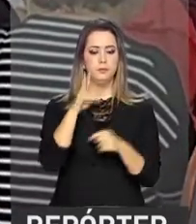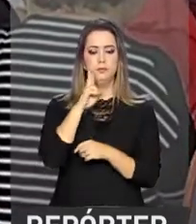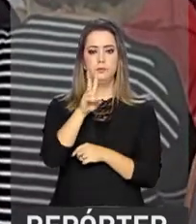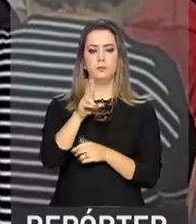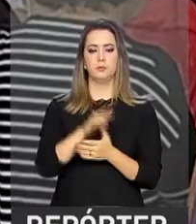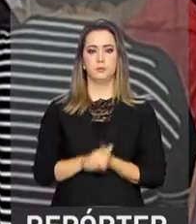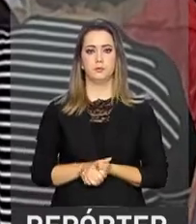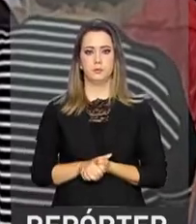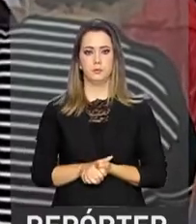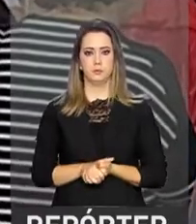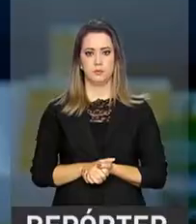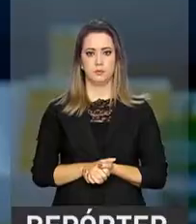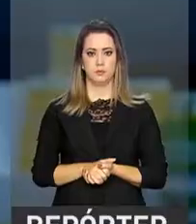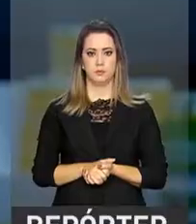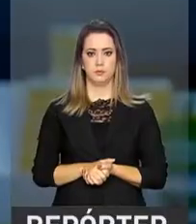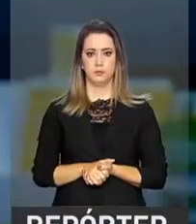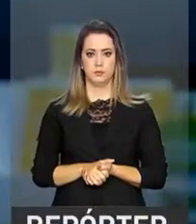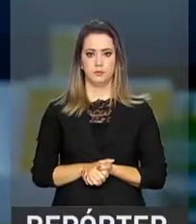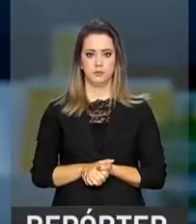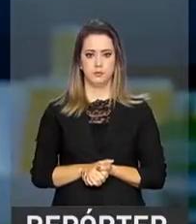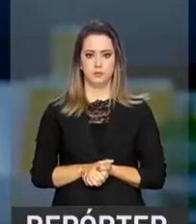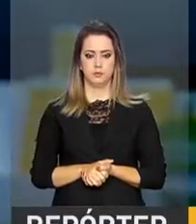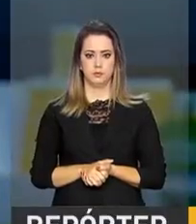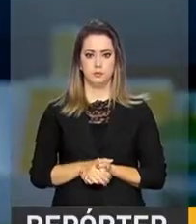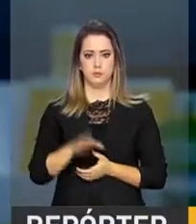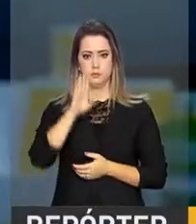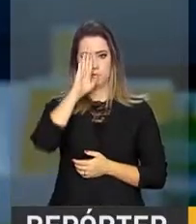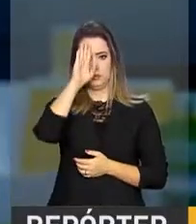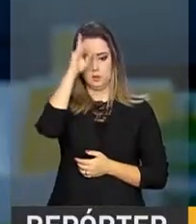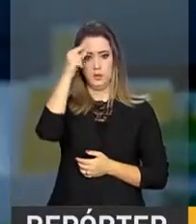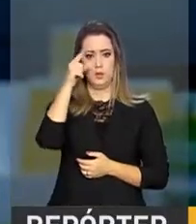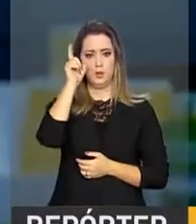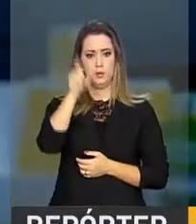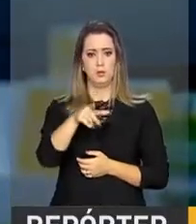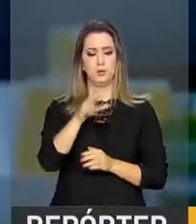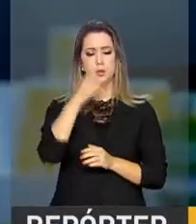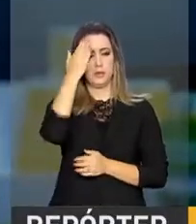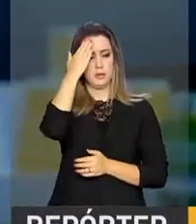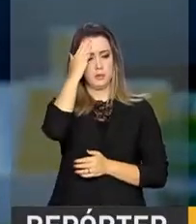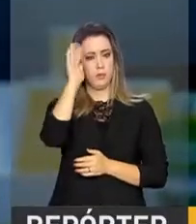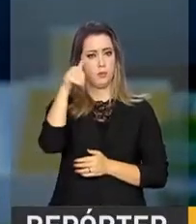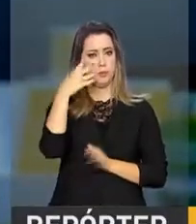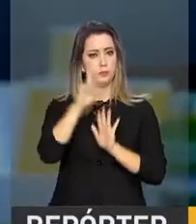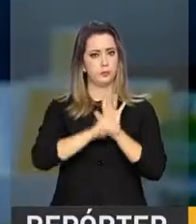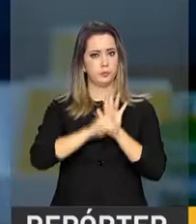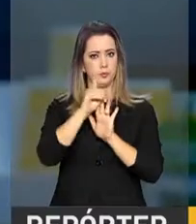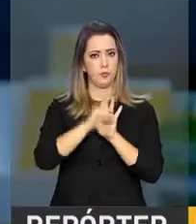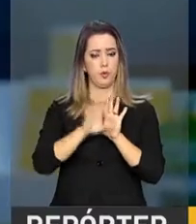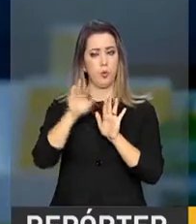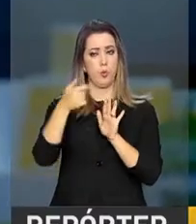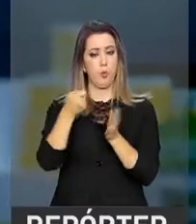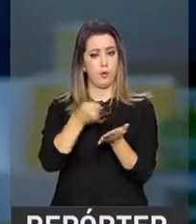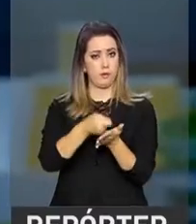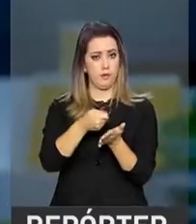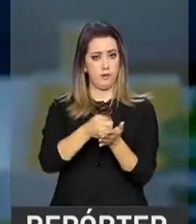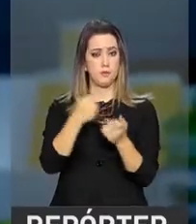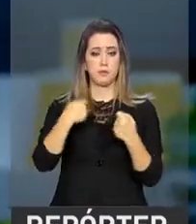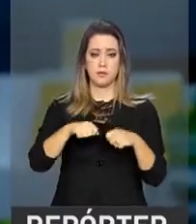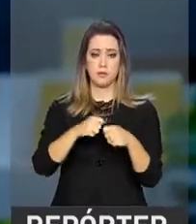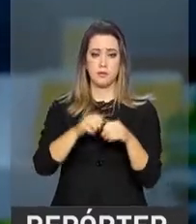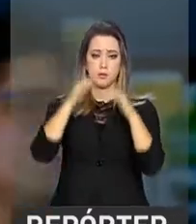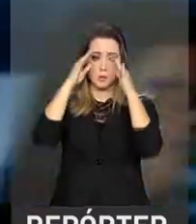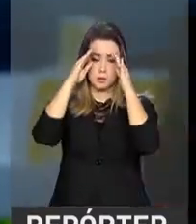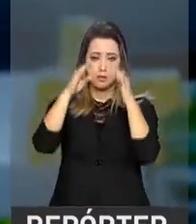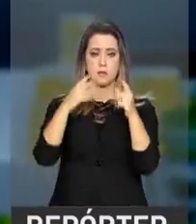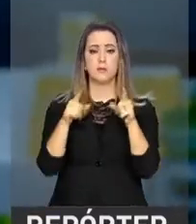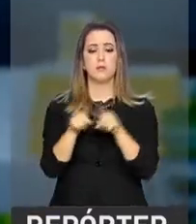Vamos ouvir. O principal é que ele se atente pelos direitos e deveres dele. Eu recomendo que ele acesse o Guia dos Passageiros no site do Ministério